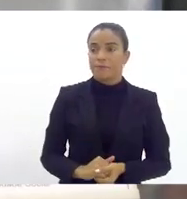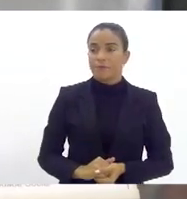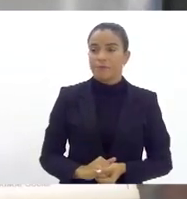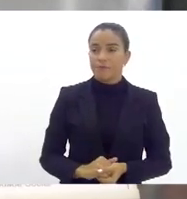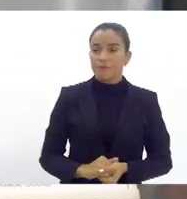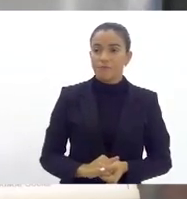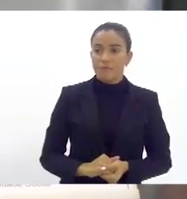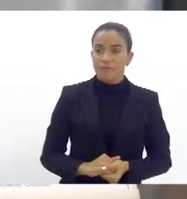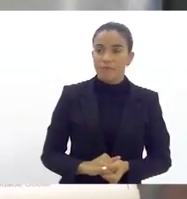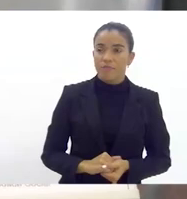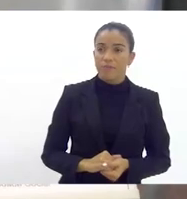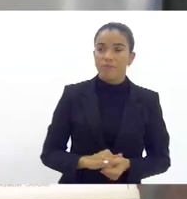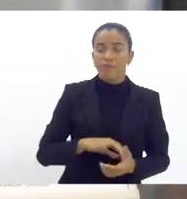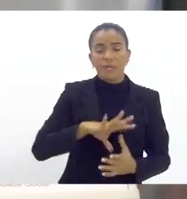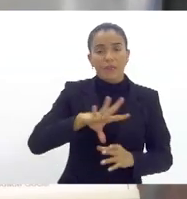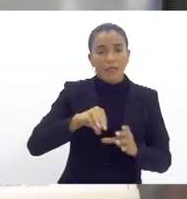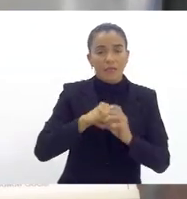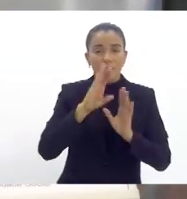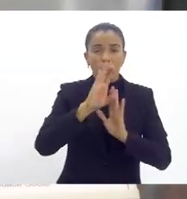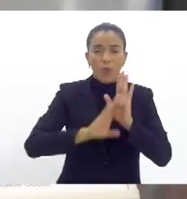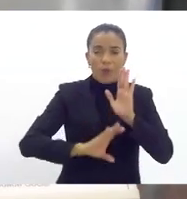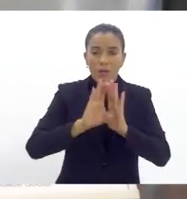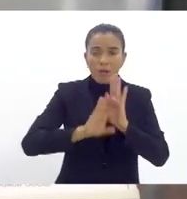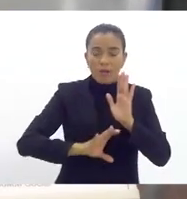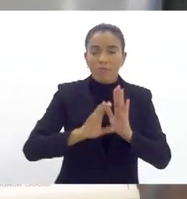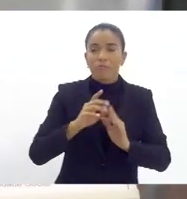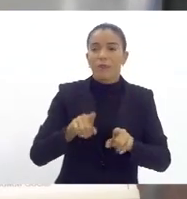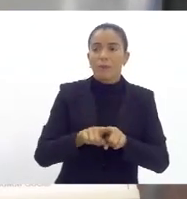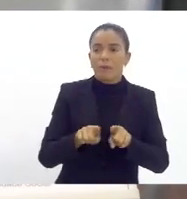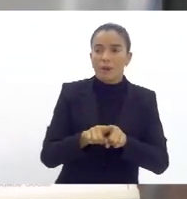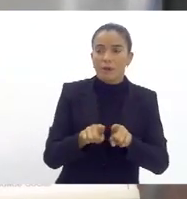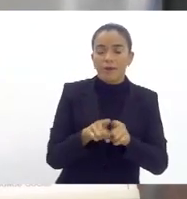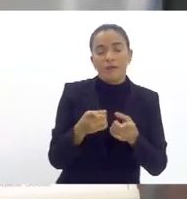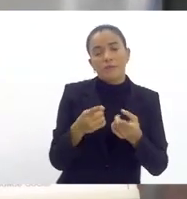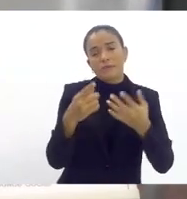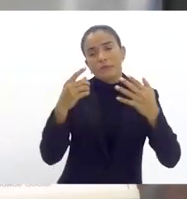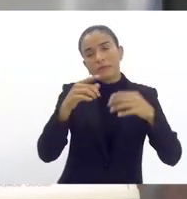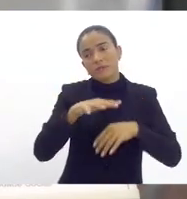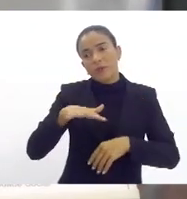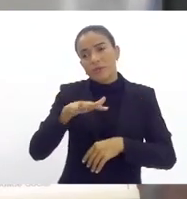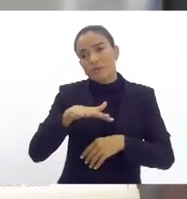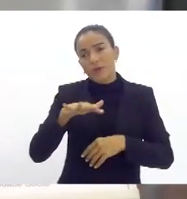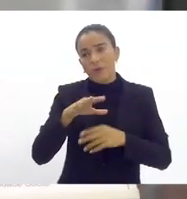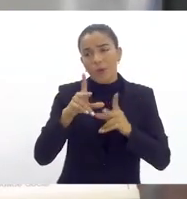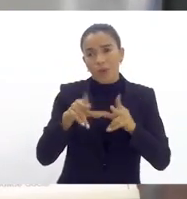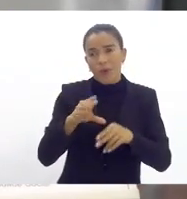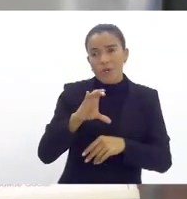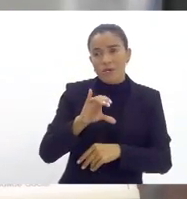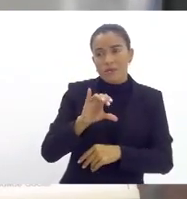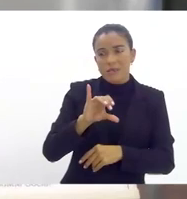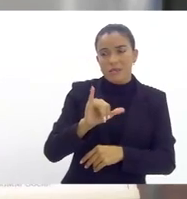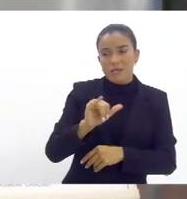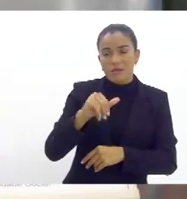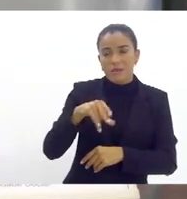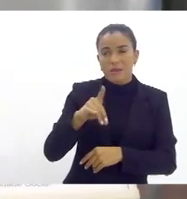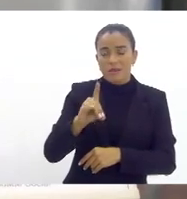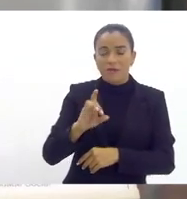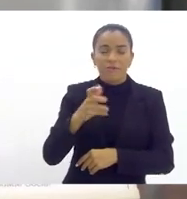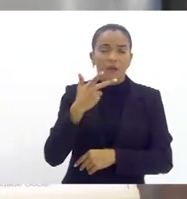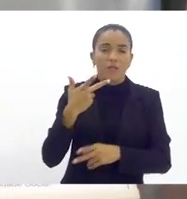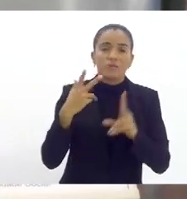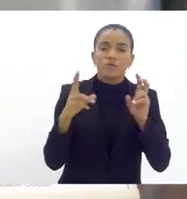integralização dos currículos questões Como assim de coloca que acredito que sejam questões